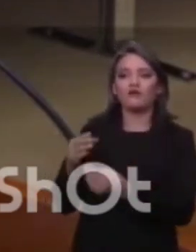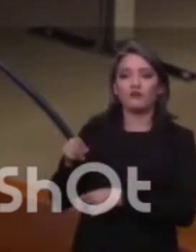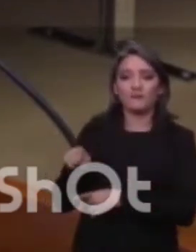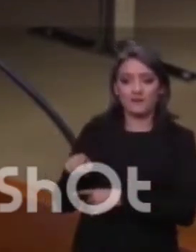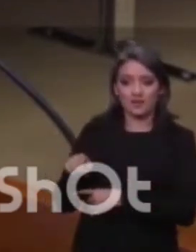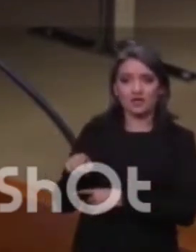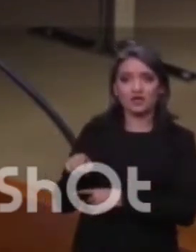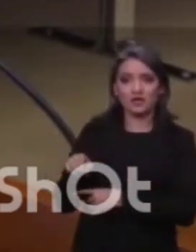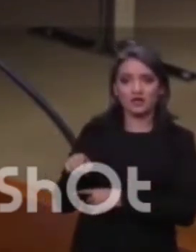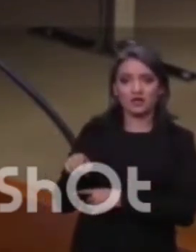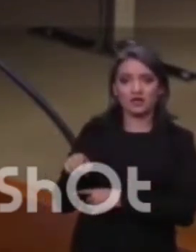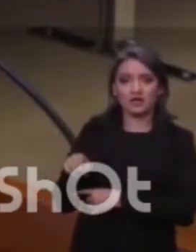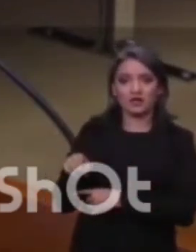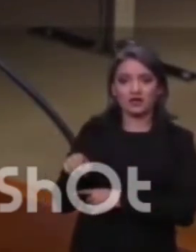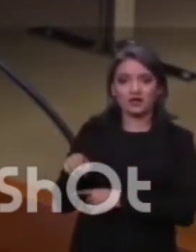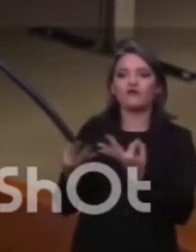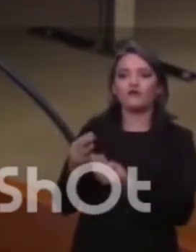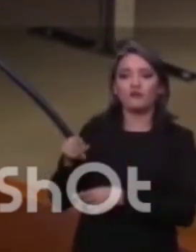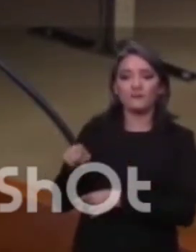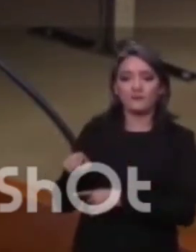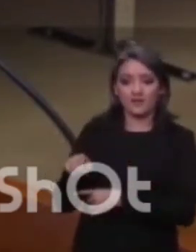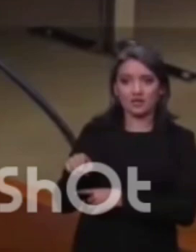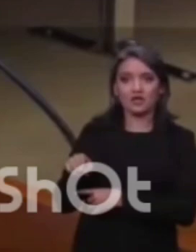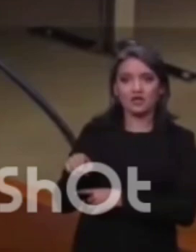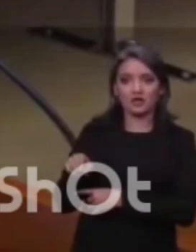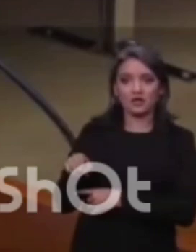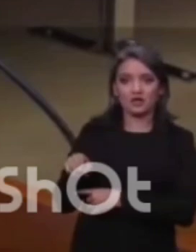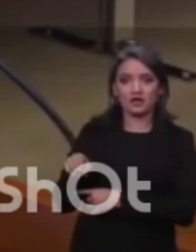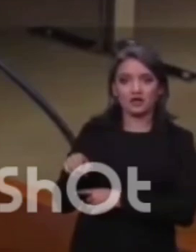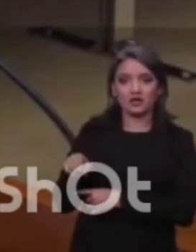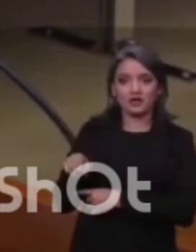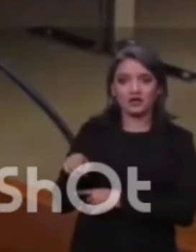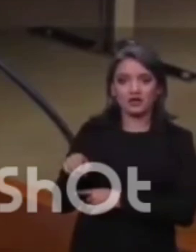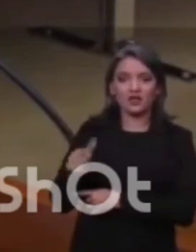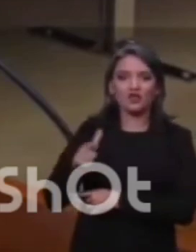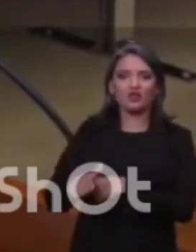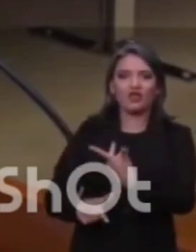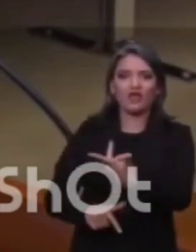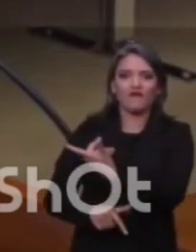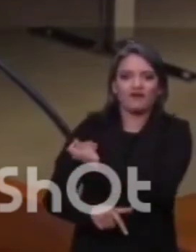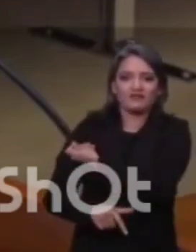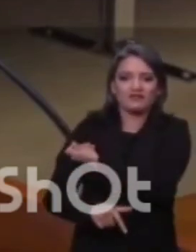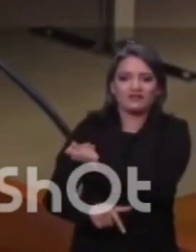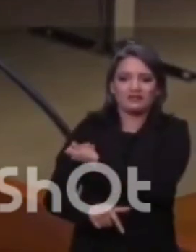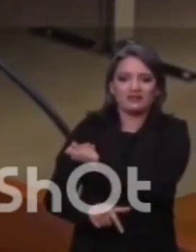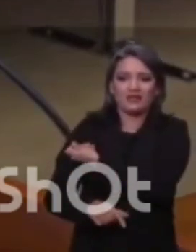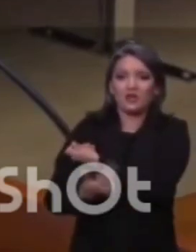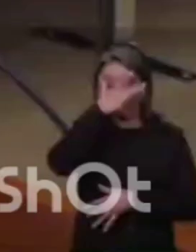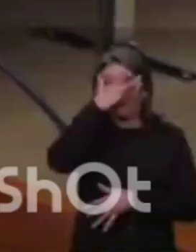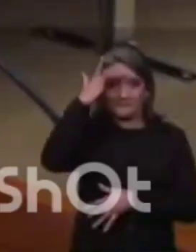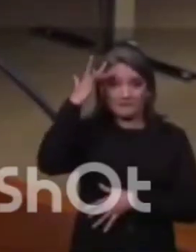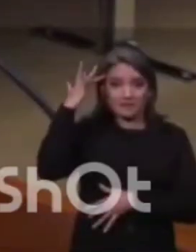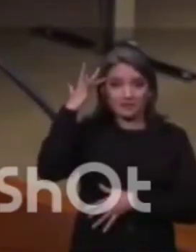acompanhe agora um trecho da sustentação do advogado Sebastião Coelho